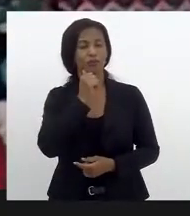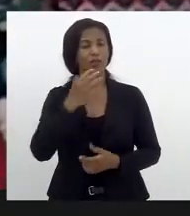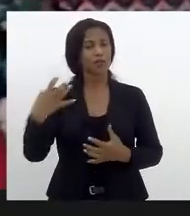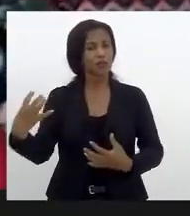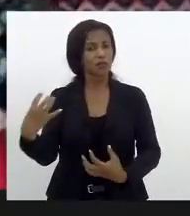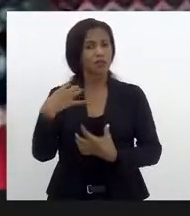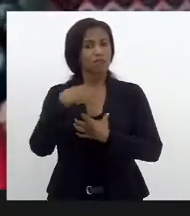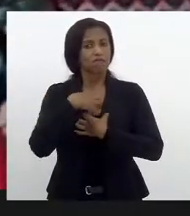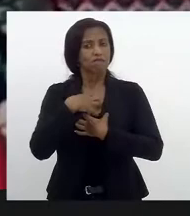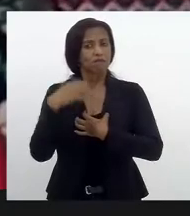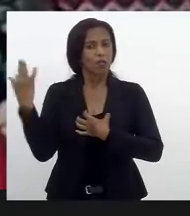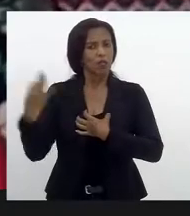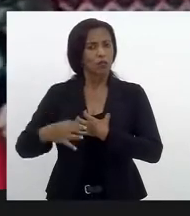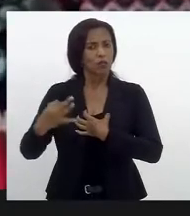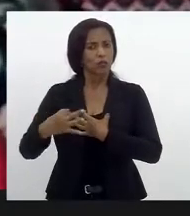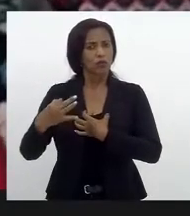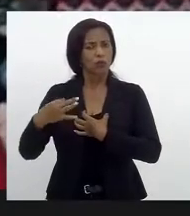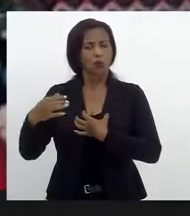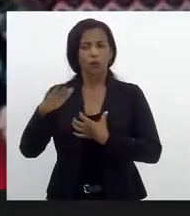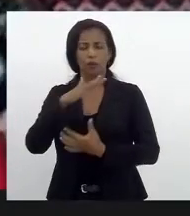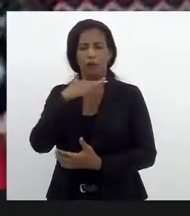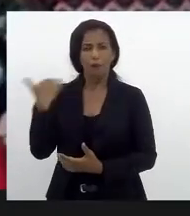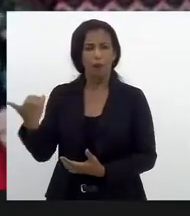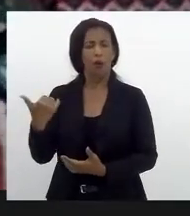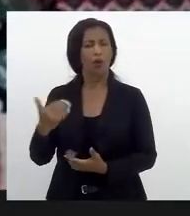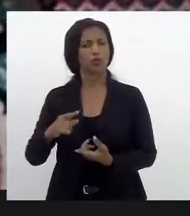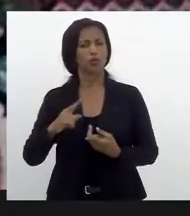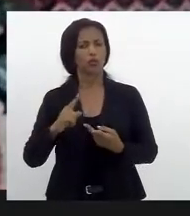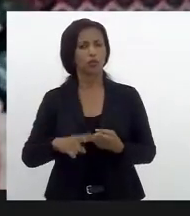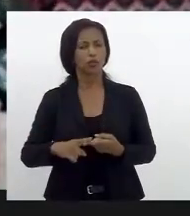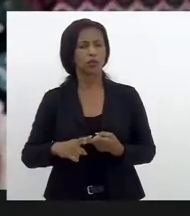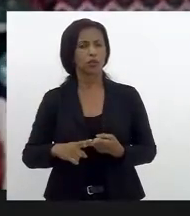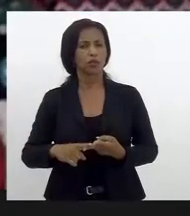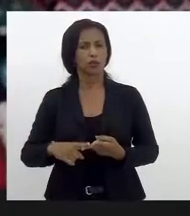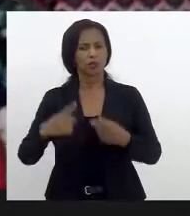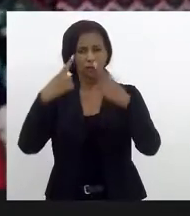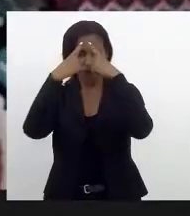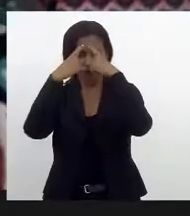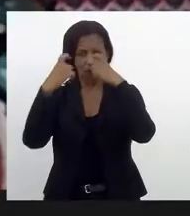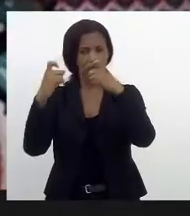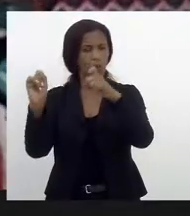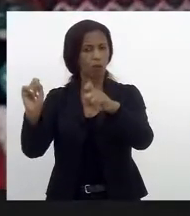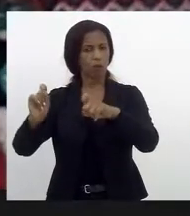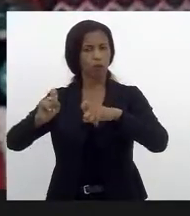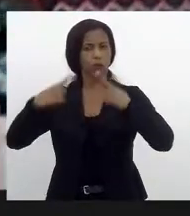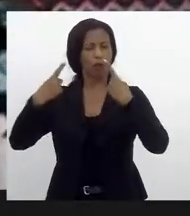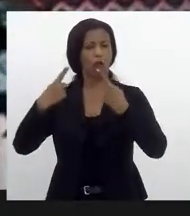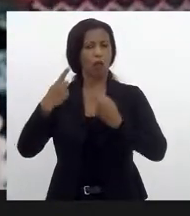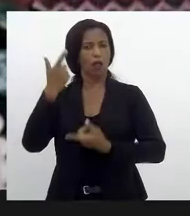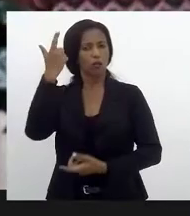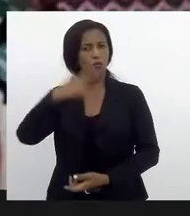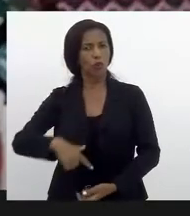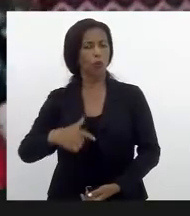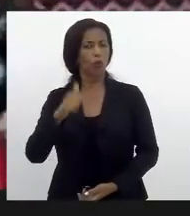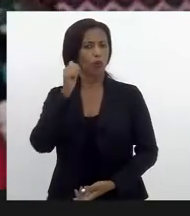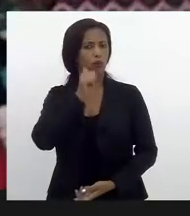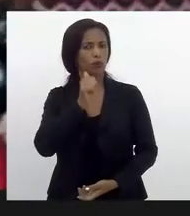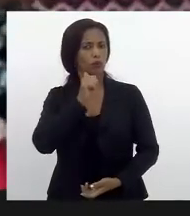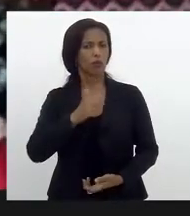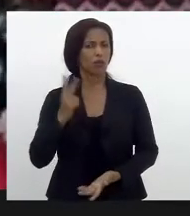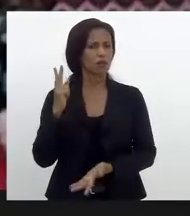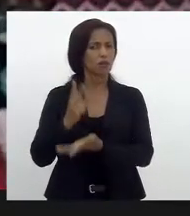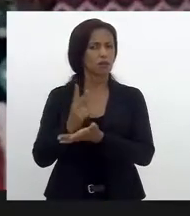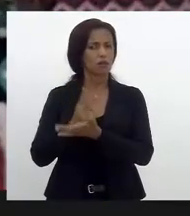sentimos a dor da morte, do assassinato, da violação do corpo de outra mulher, que